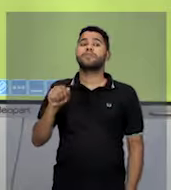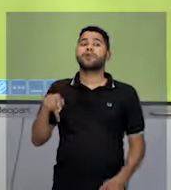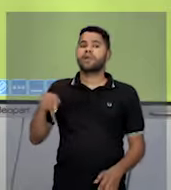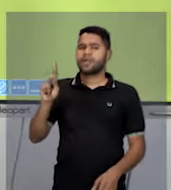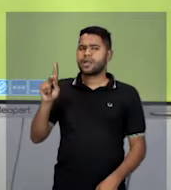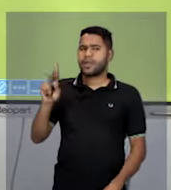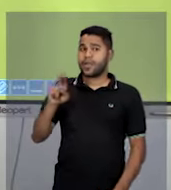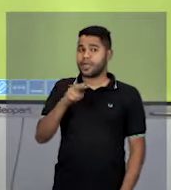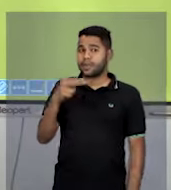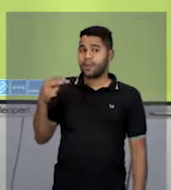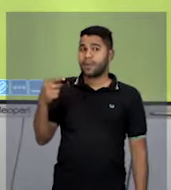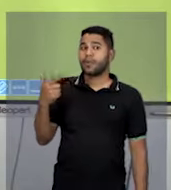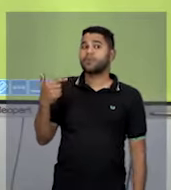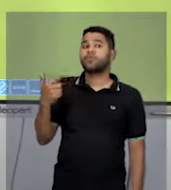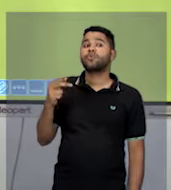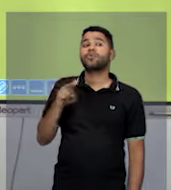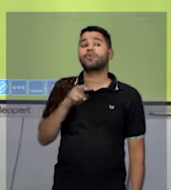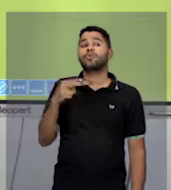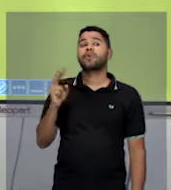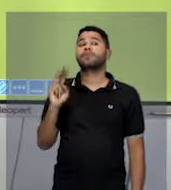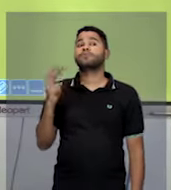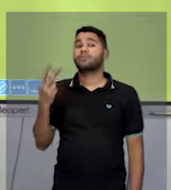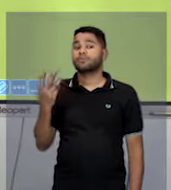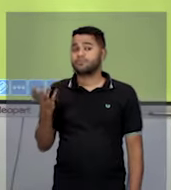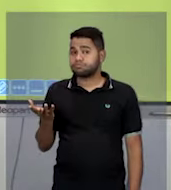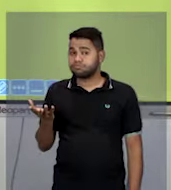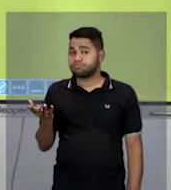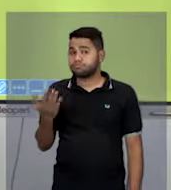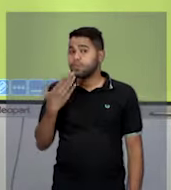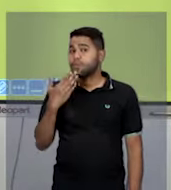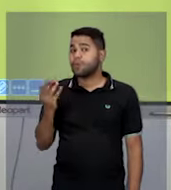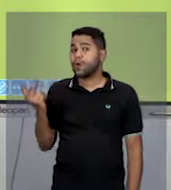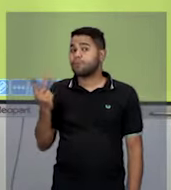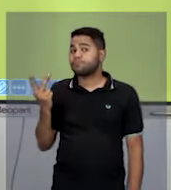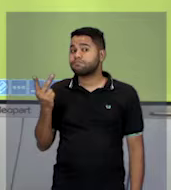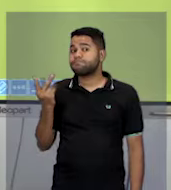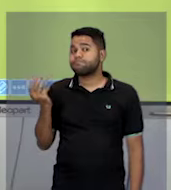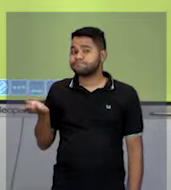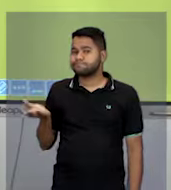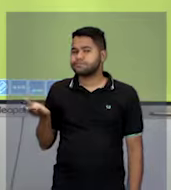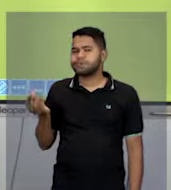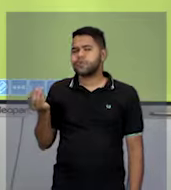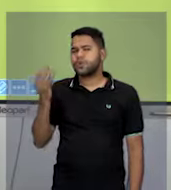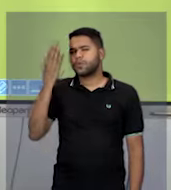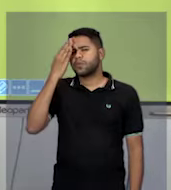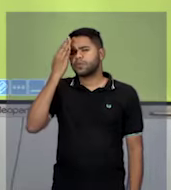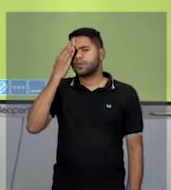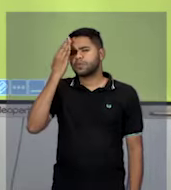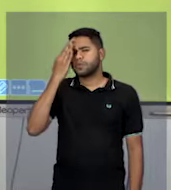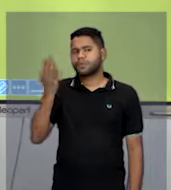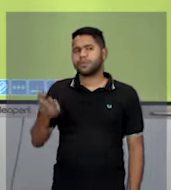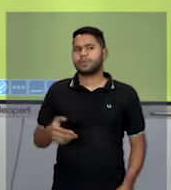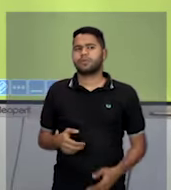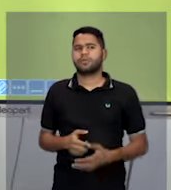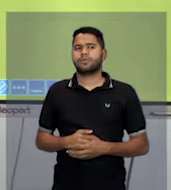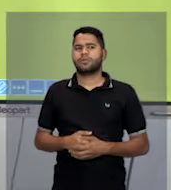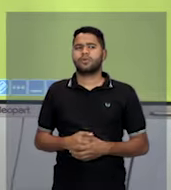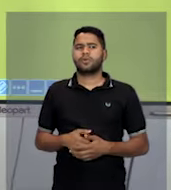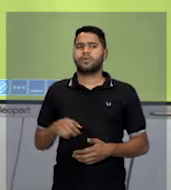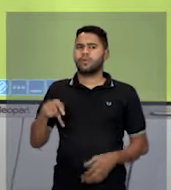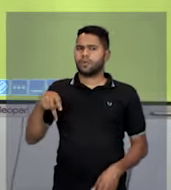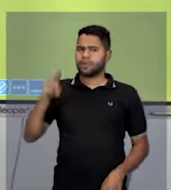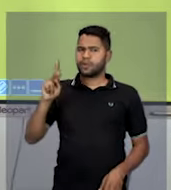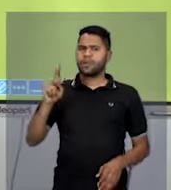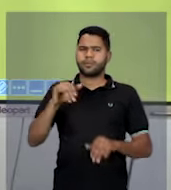igual a 12 ou igual a 2. Qual dos dois será? Como que eu vou saber o valor de K? Ele não acabou